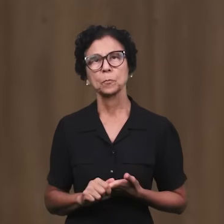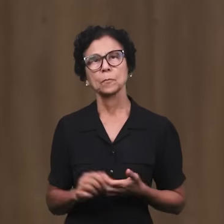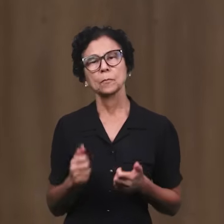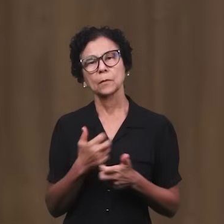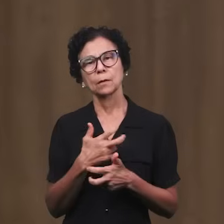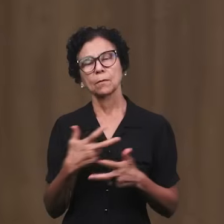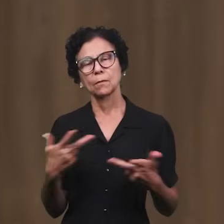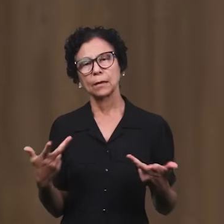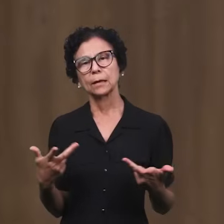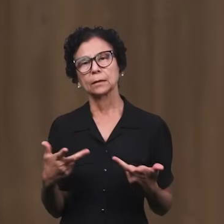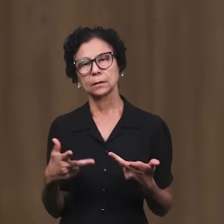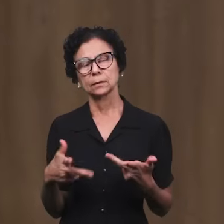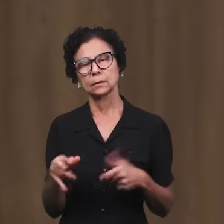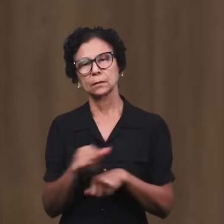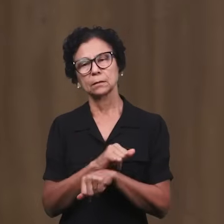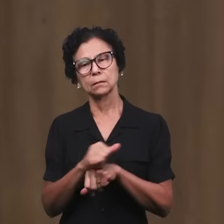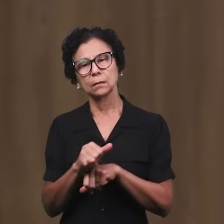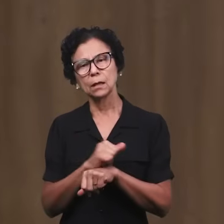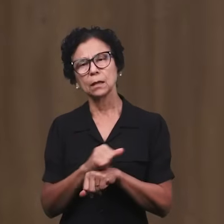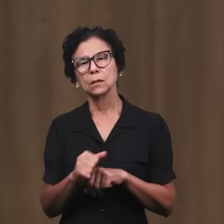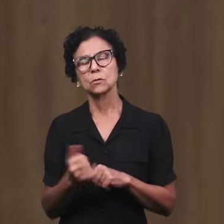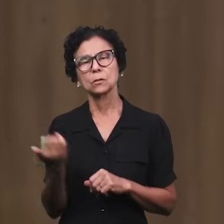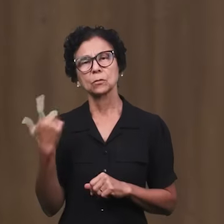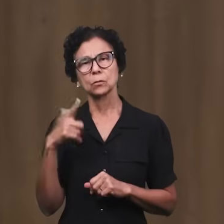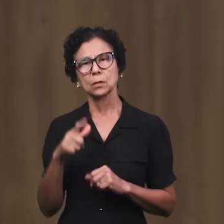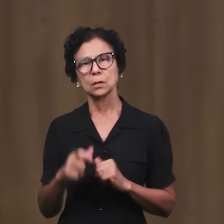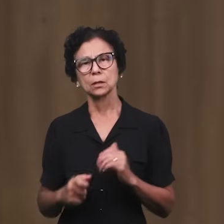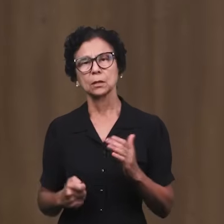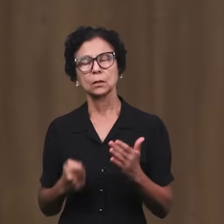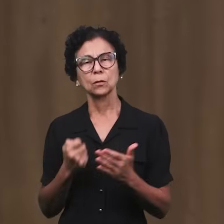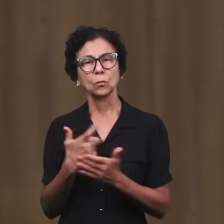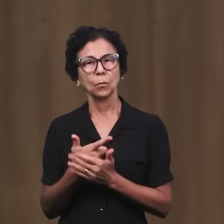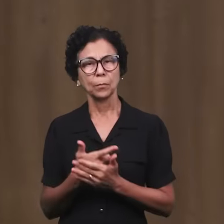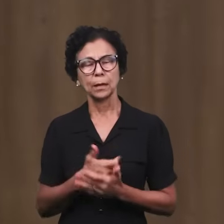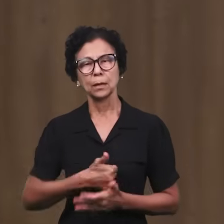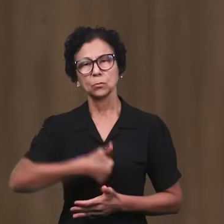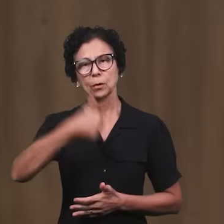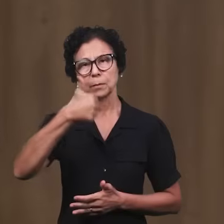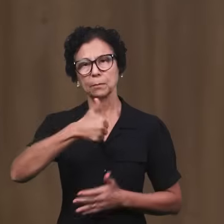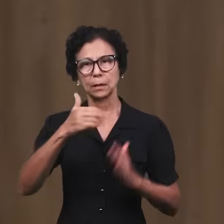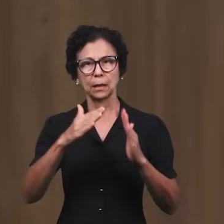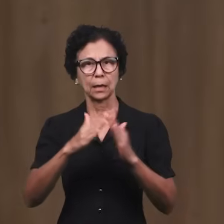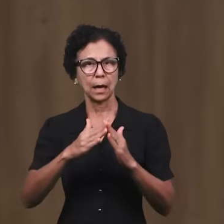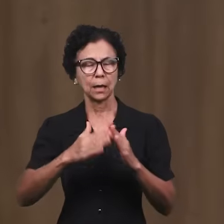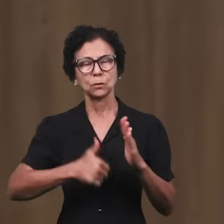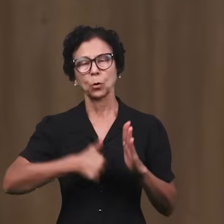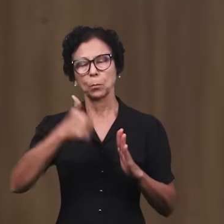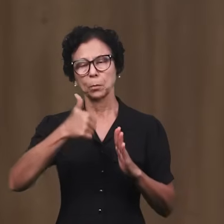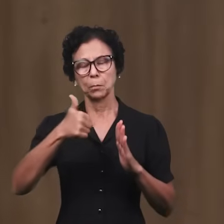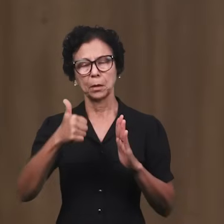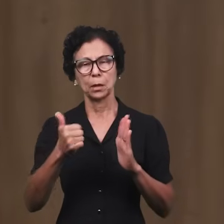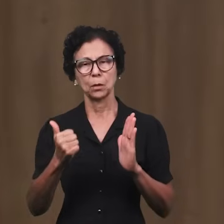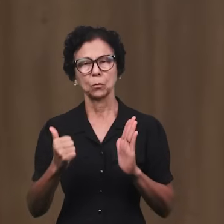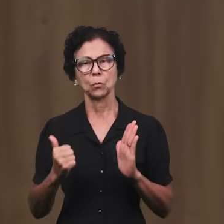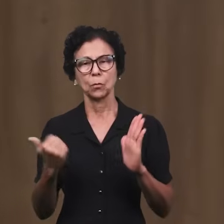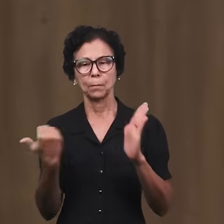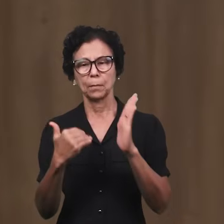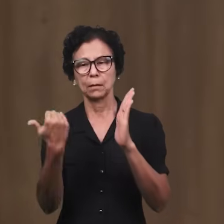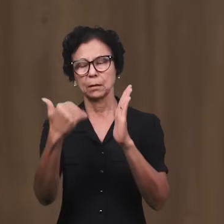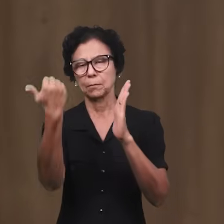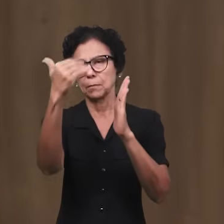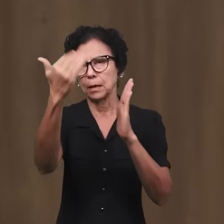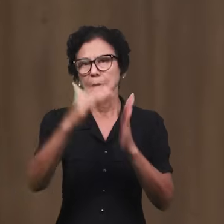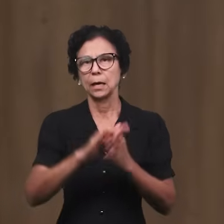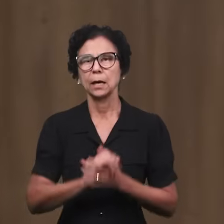várias formas de você conseguir seu primeiro imóvel. Existe hoje a forma através de um consórcio, que você